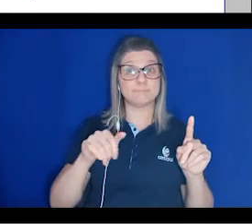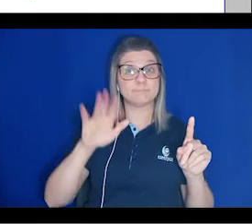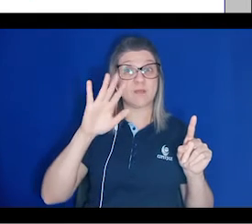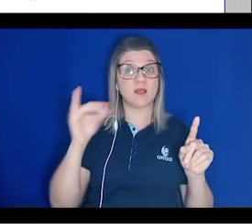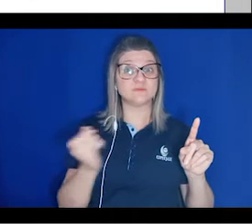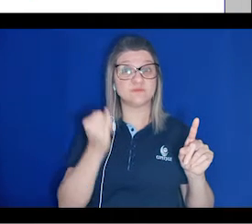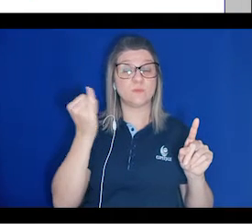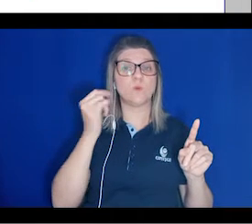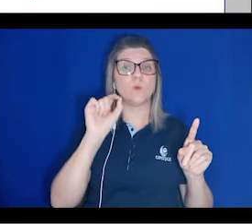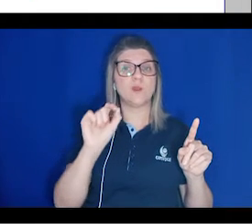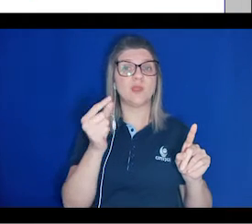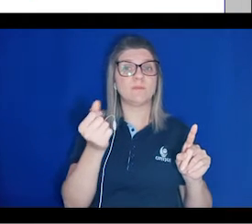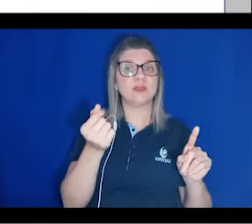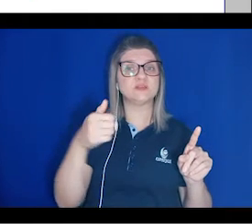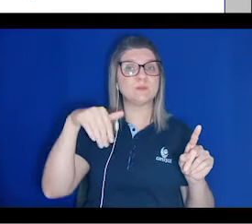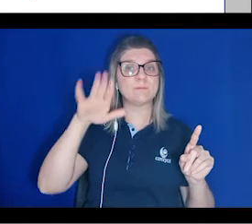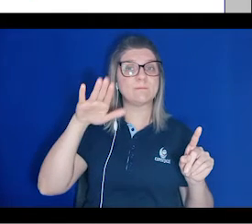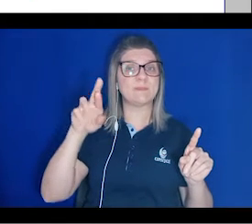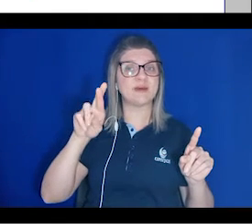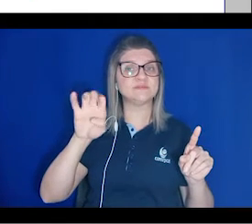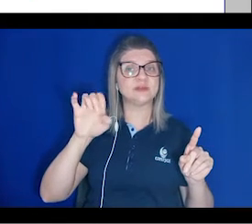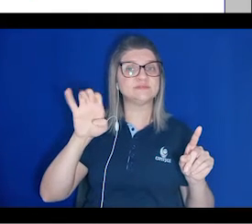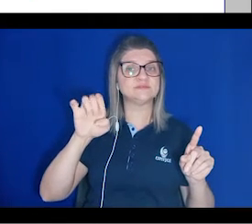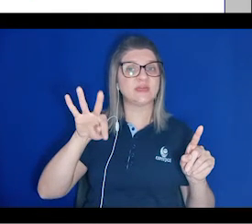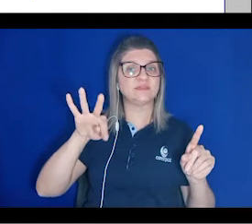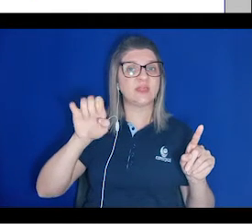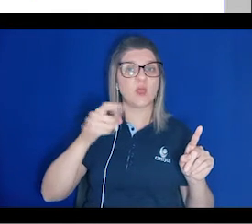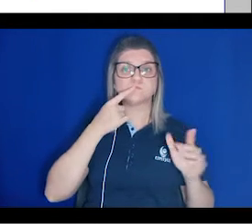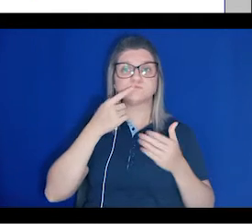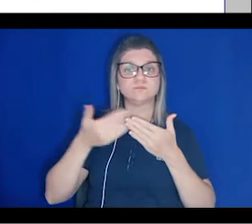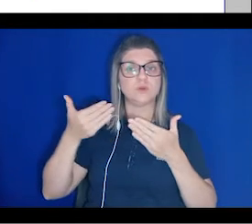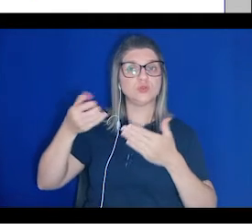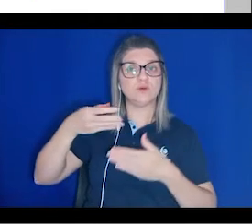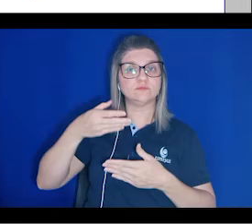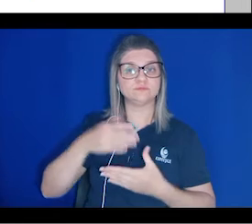os preços mais recentes. Entenderam?